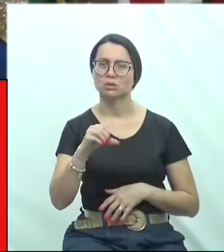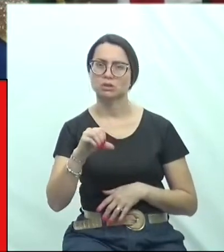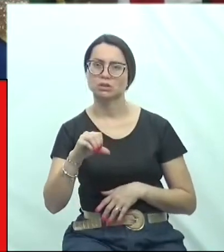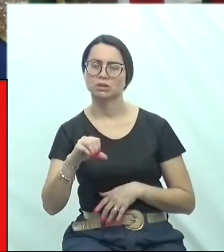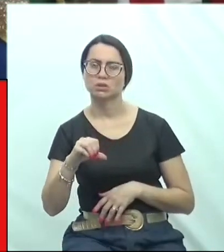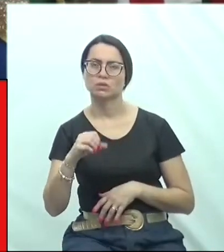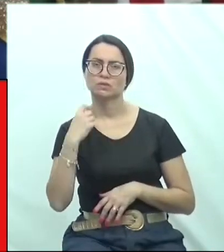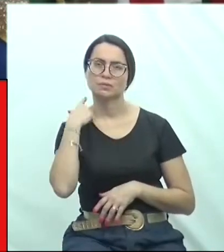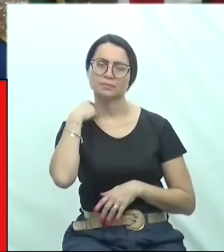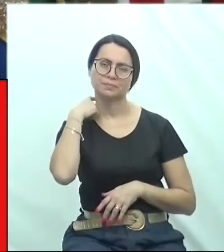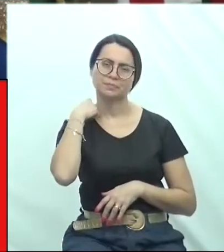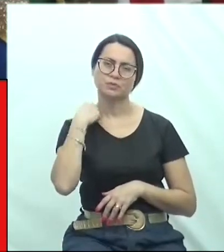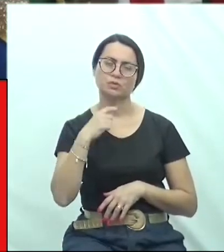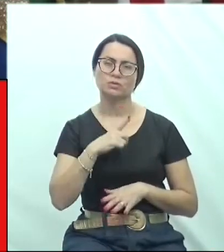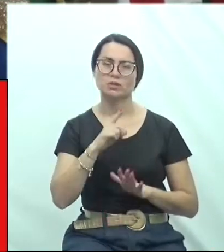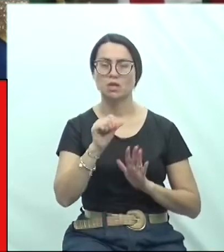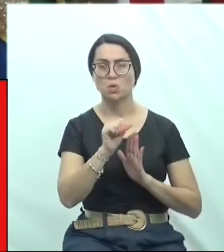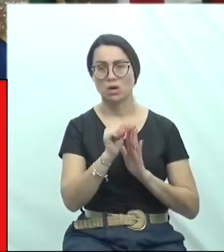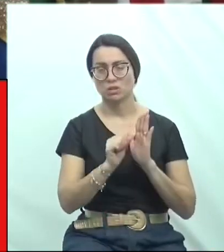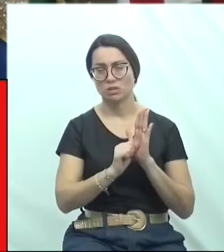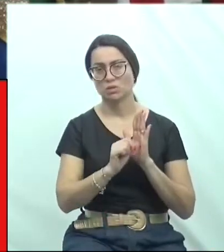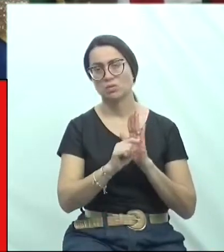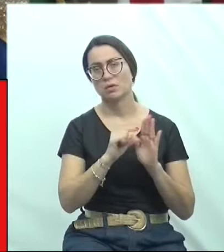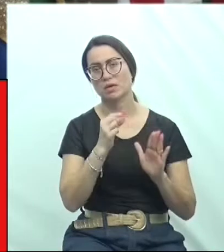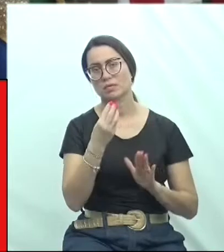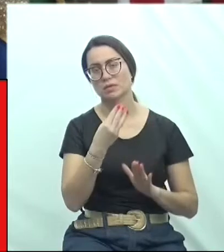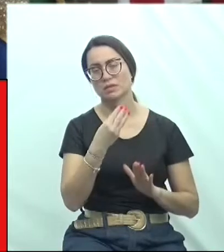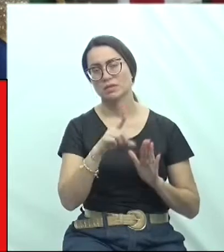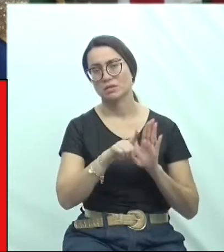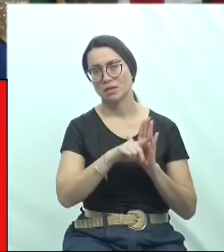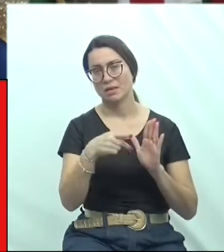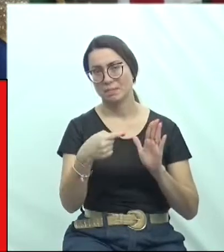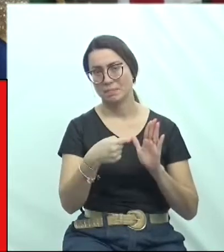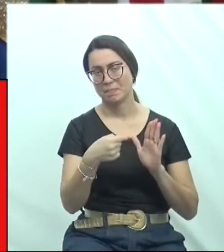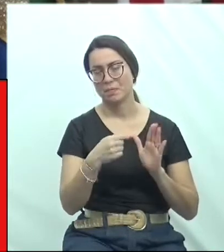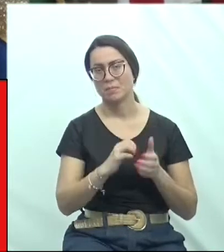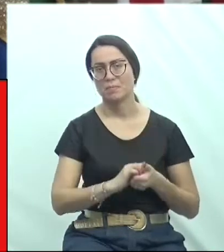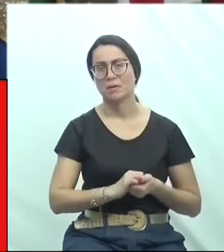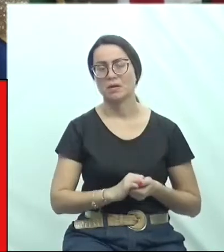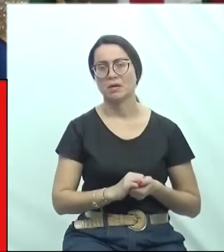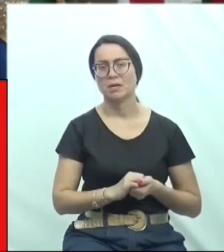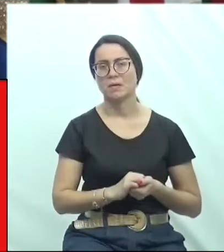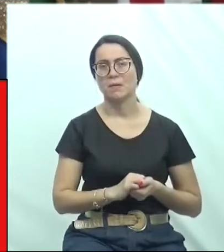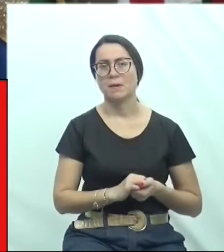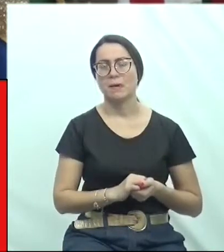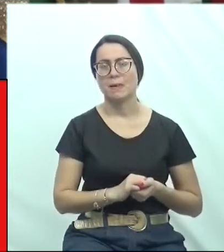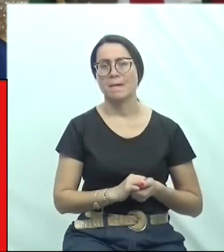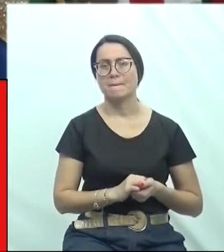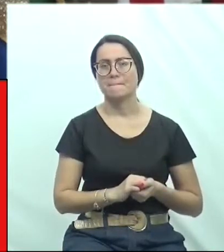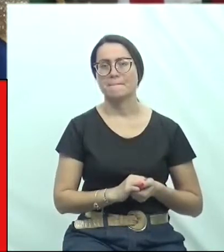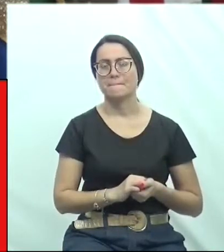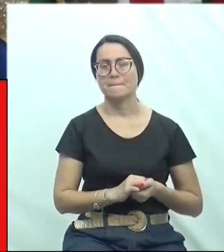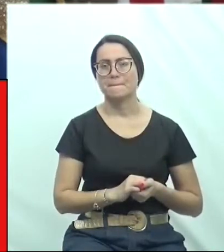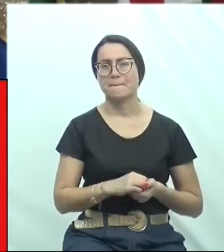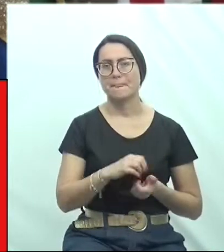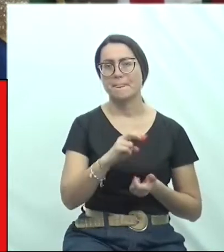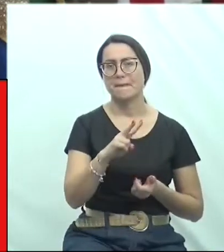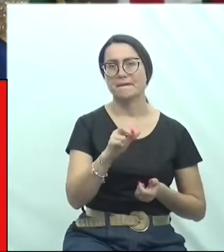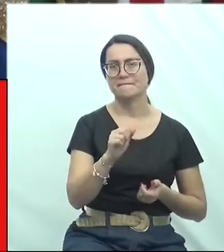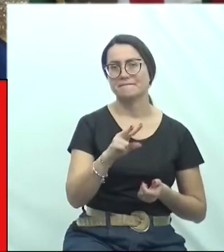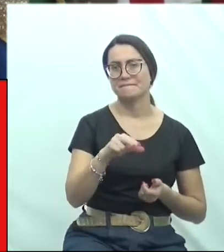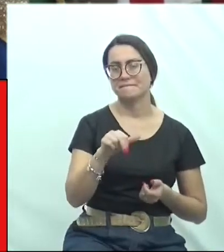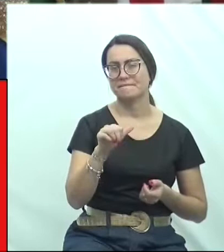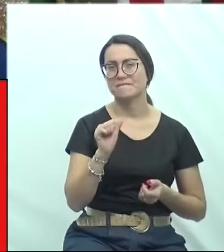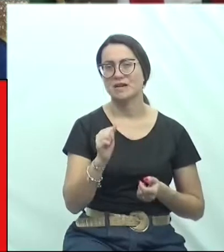artigo, o parágrafo 3º daquela lei, em que as válvulas de retenção de ar para hidrômetro deverão ser sua capacidade